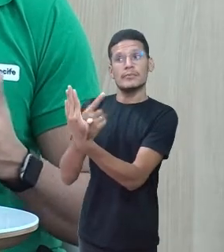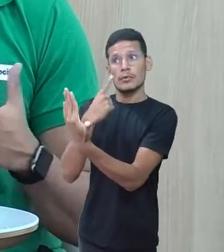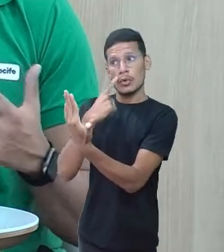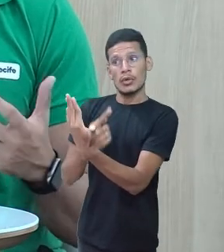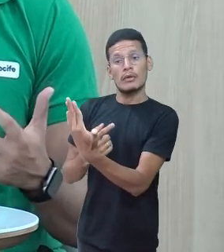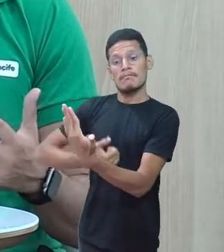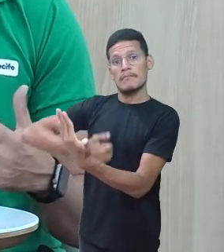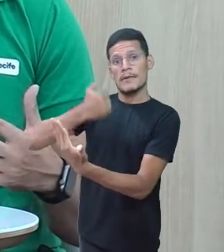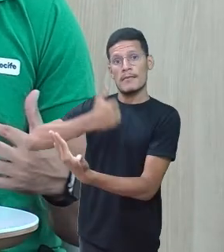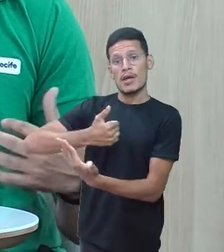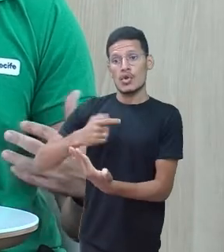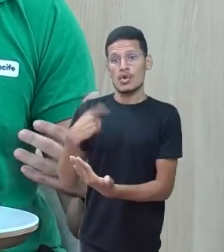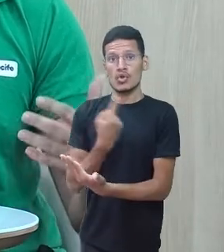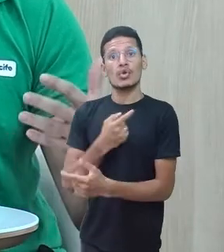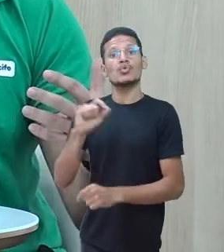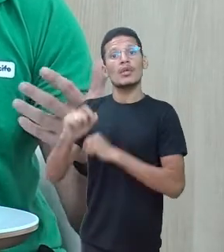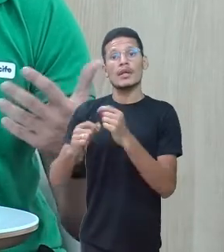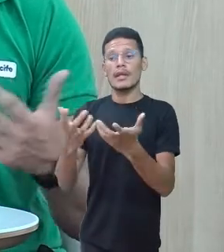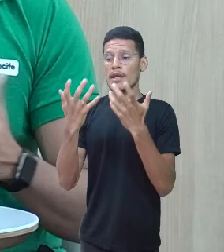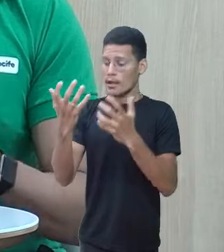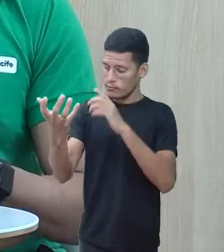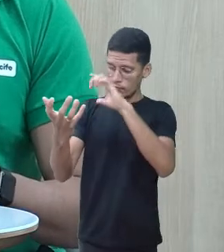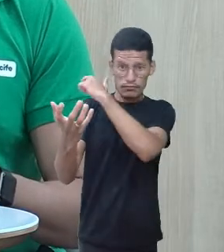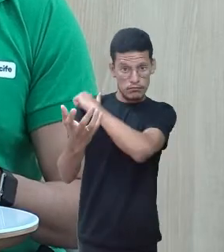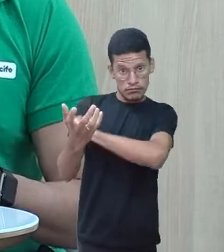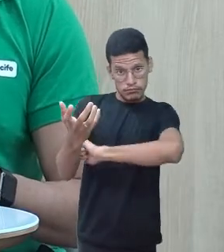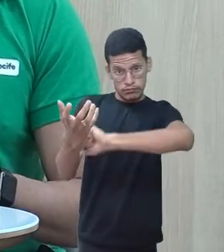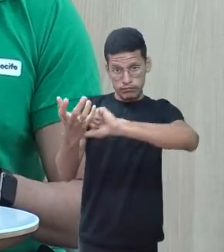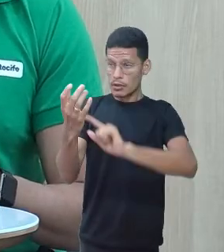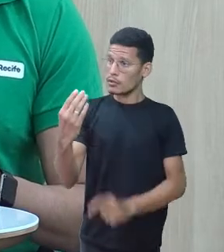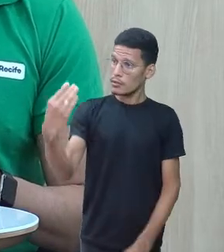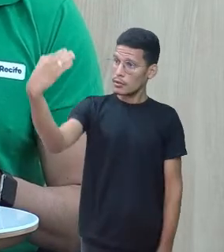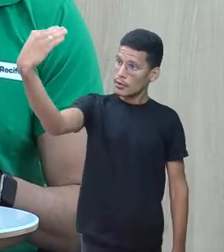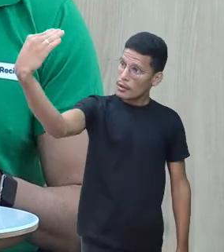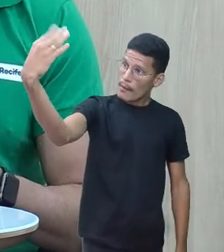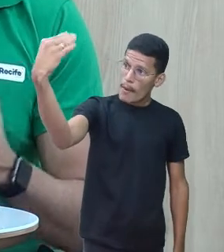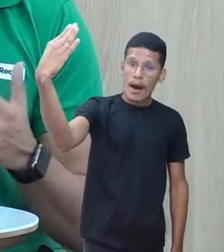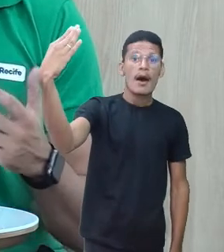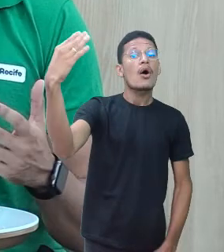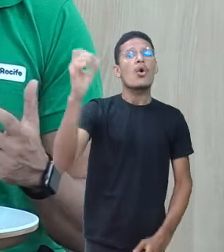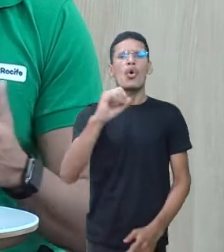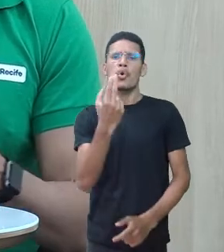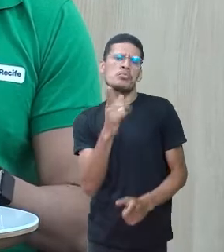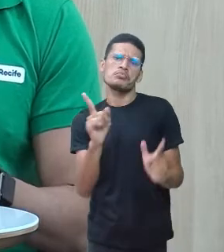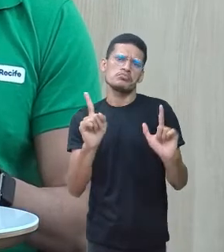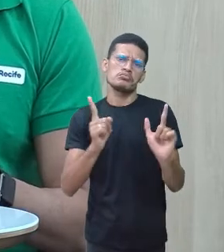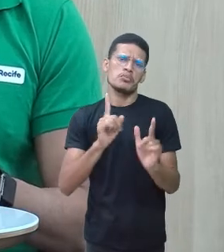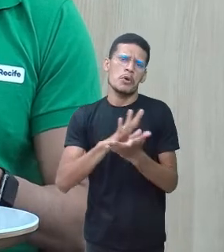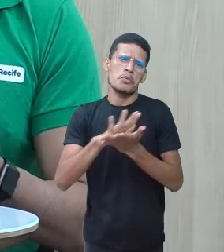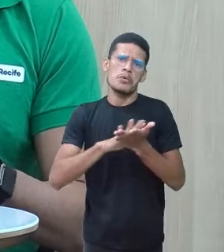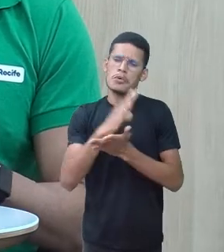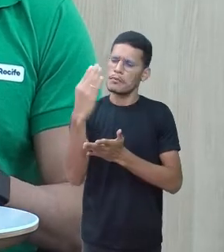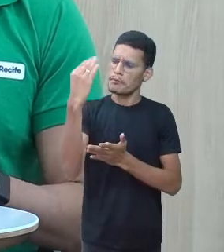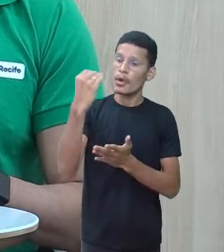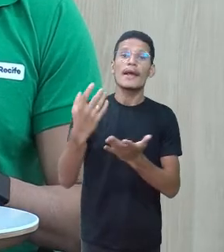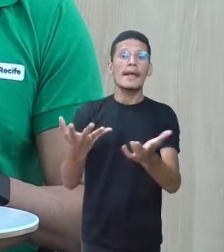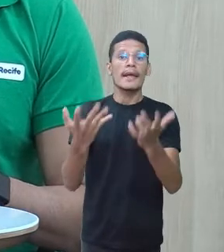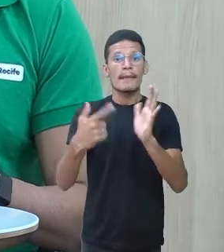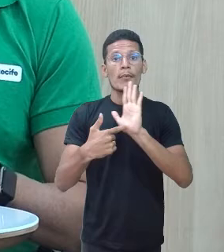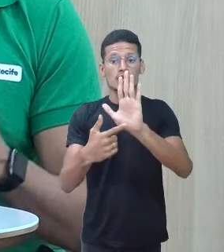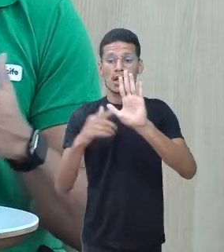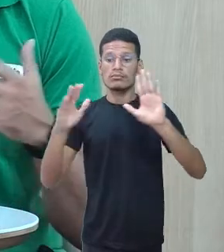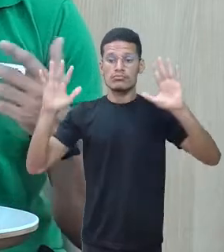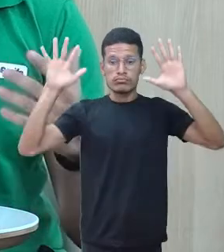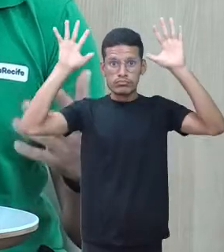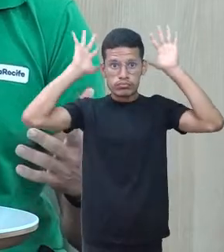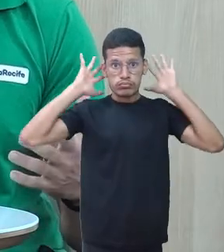gente vai tirar uma foto, a gente precisa esticar o braço ou não, para a gente mostrar, né, o que está atrás da gente. Se a